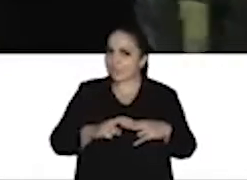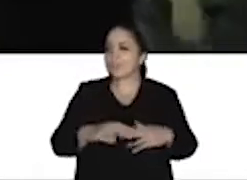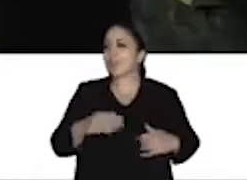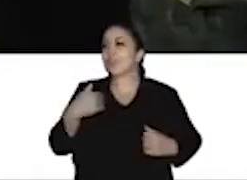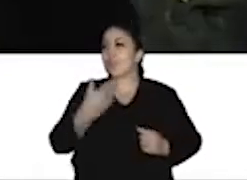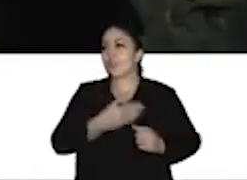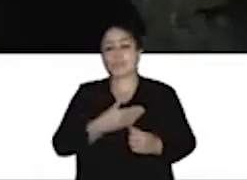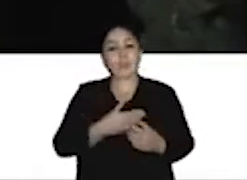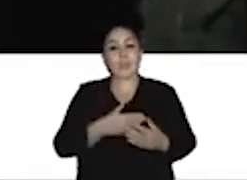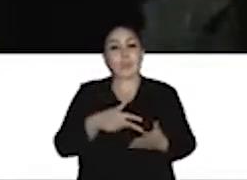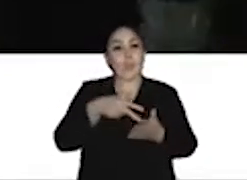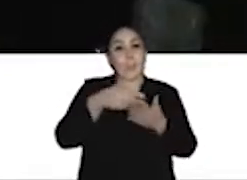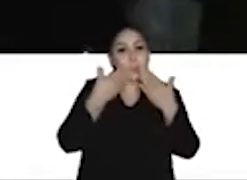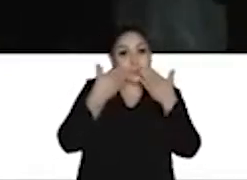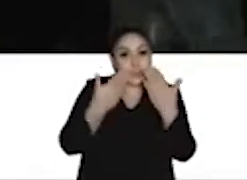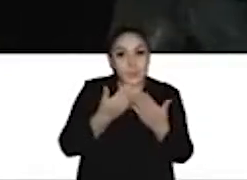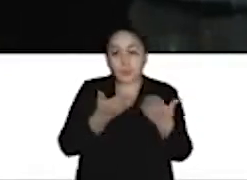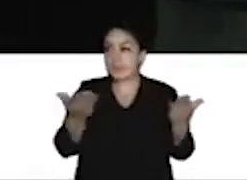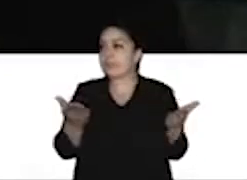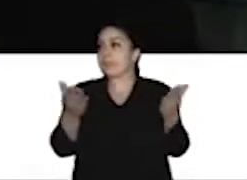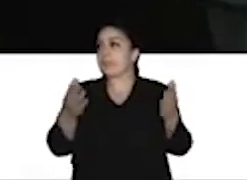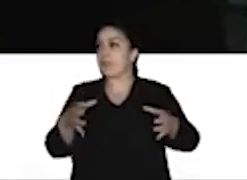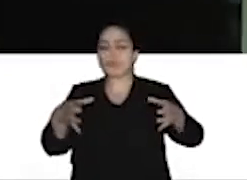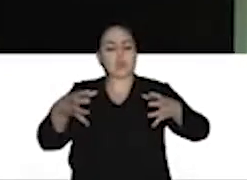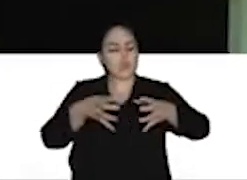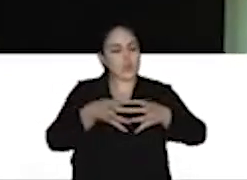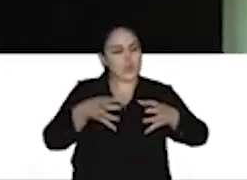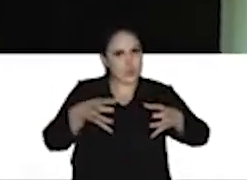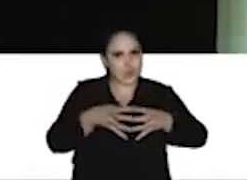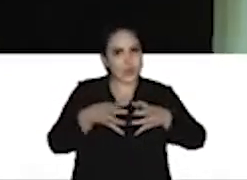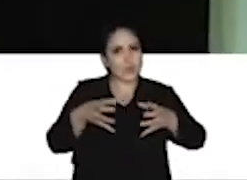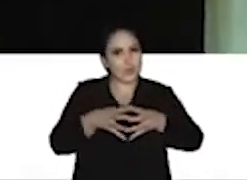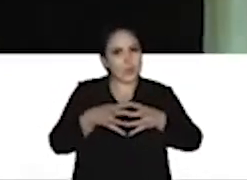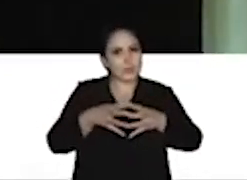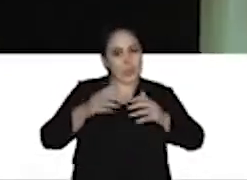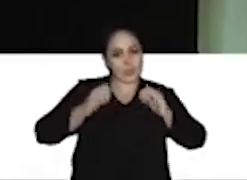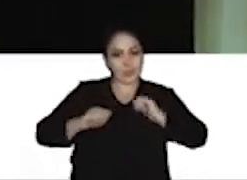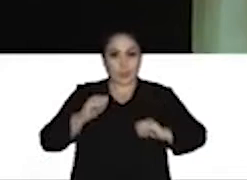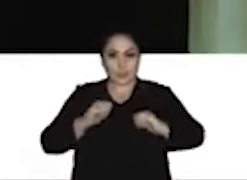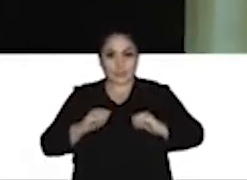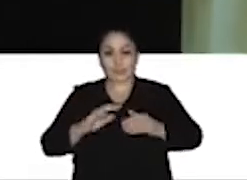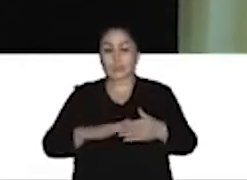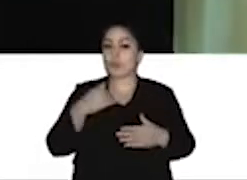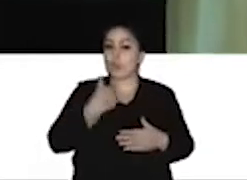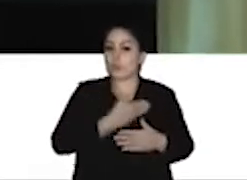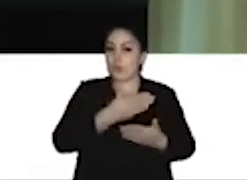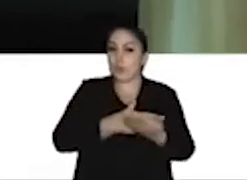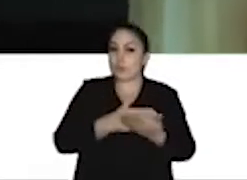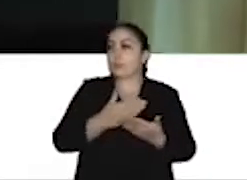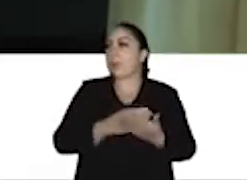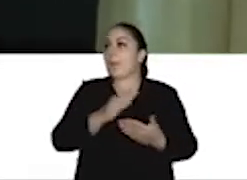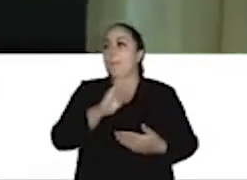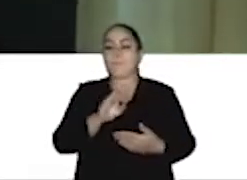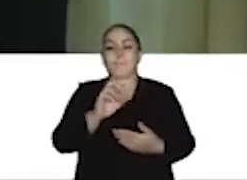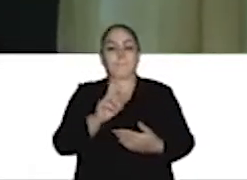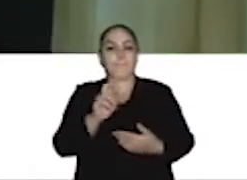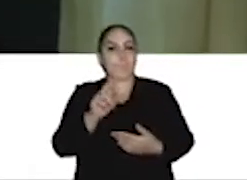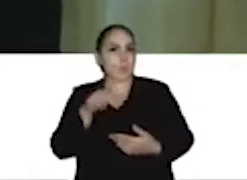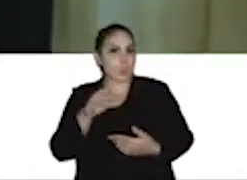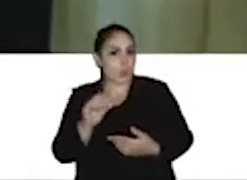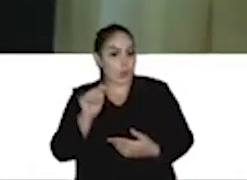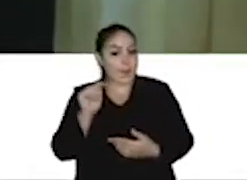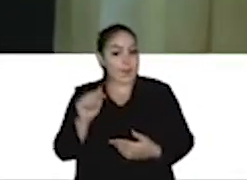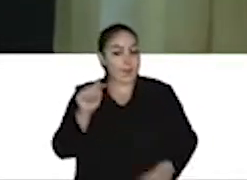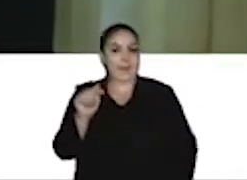vou apresentar para vocês a trupe de artistas do Grupo Ritornelo. Vamos começar um por um. Começar por